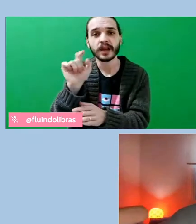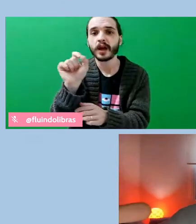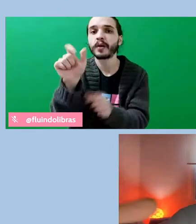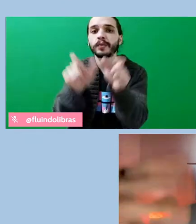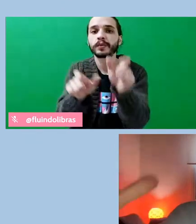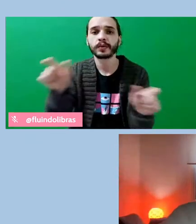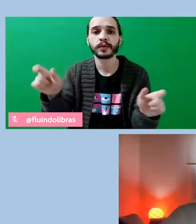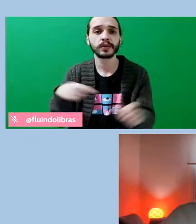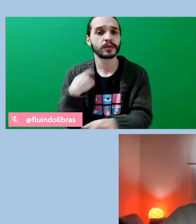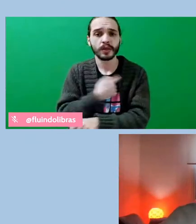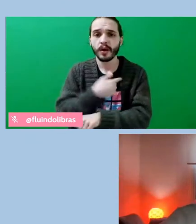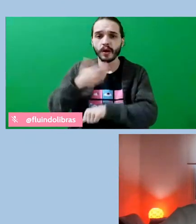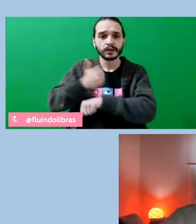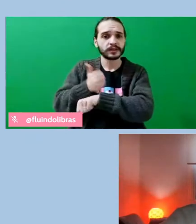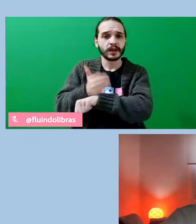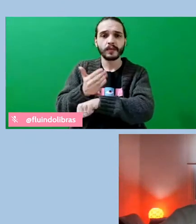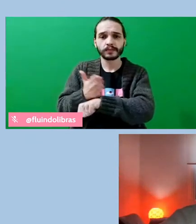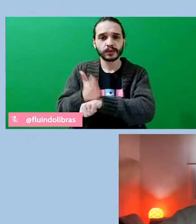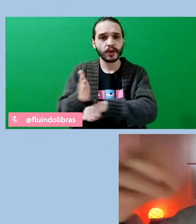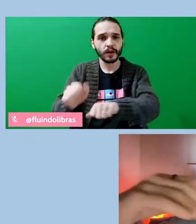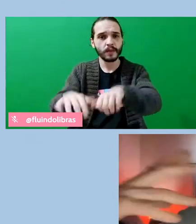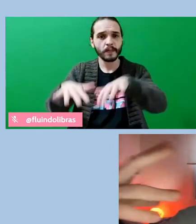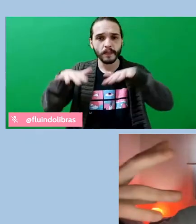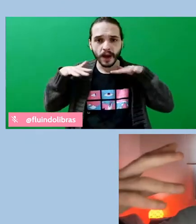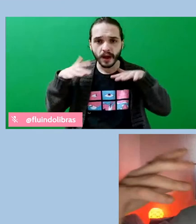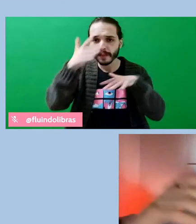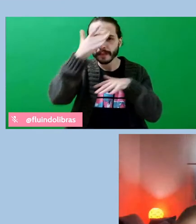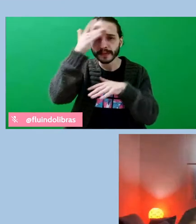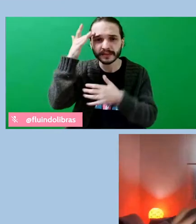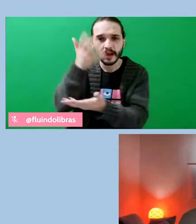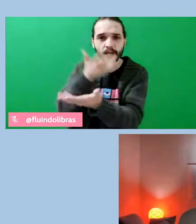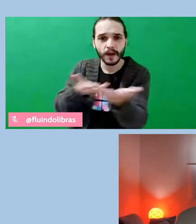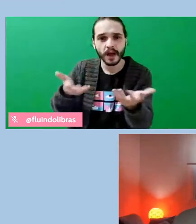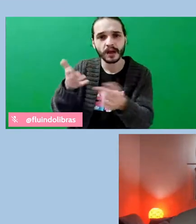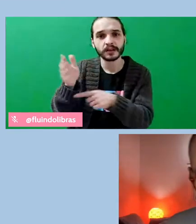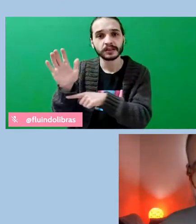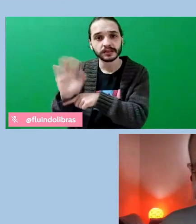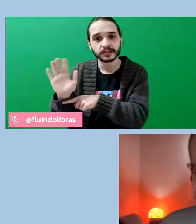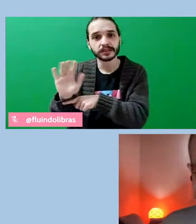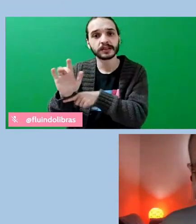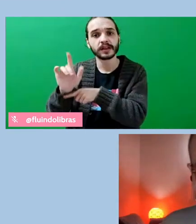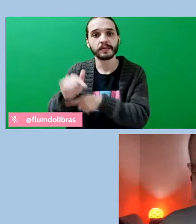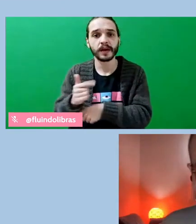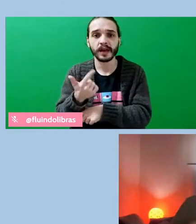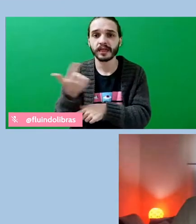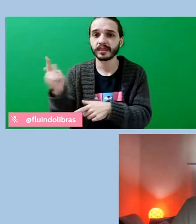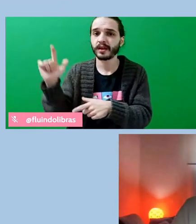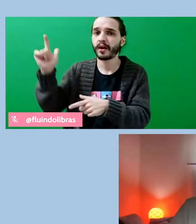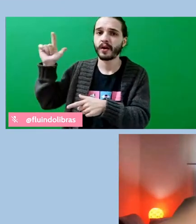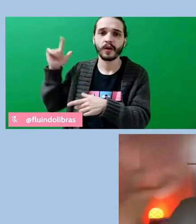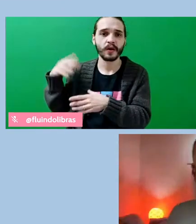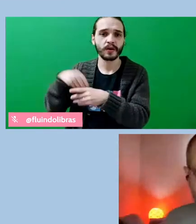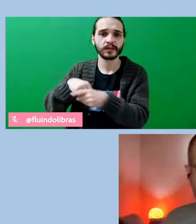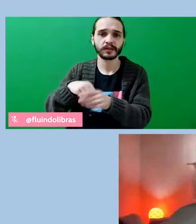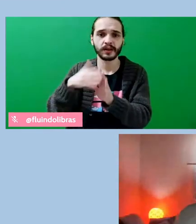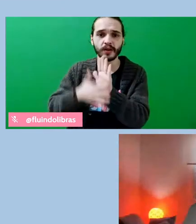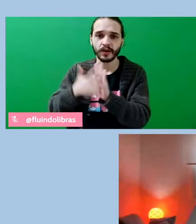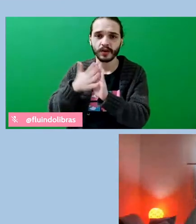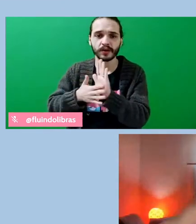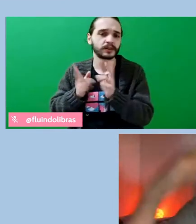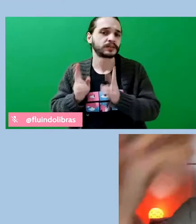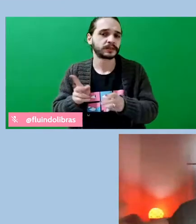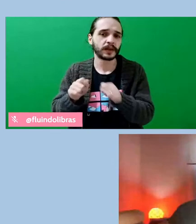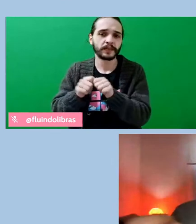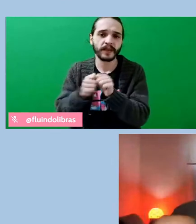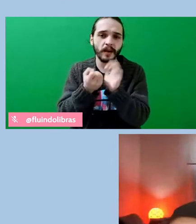esse outro, no palco, logicamente, no dia a dia, literalmente. E no cinema, o cinema é cheio de outros. Não tem um roteiro que a gente não faça que não. O produtor